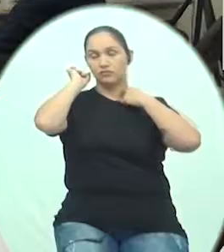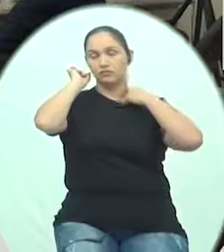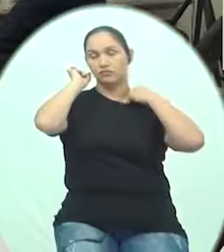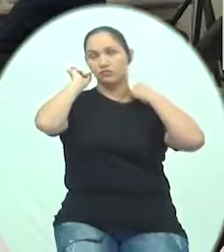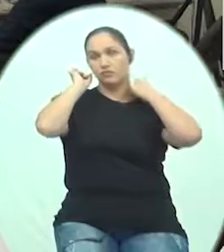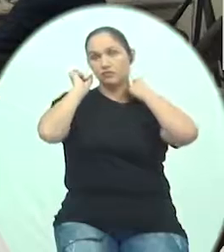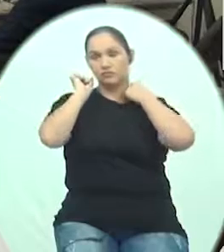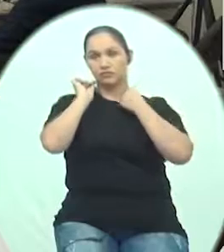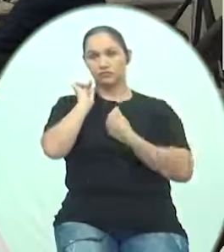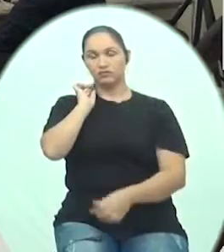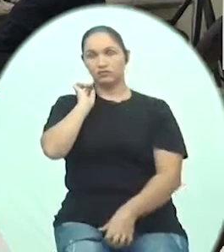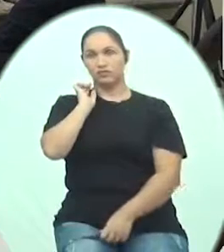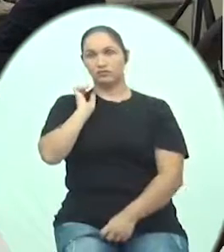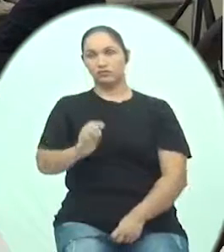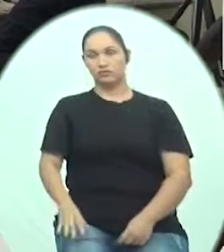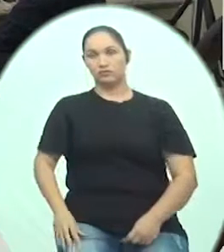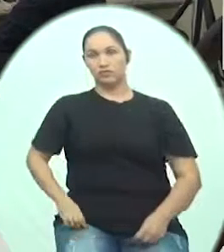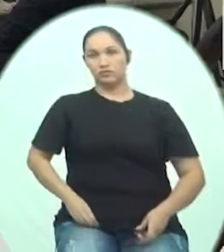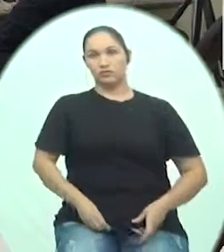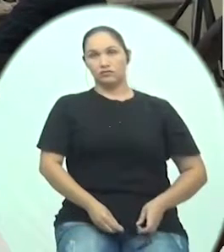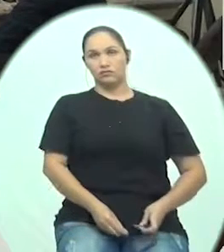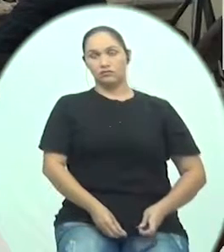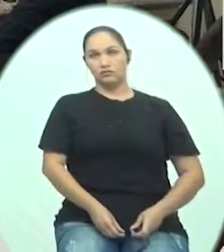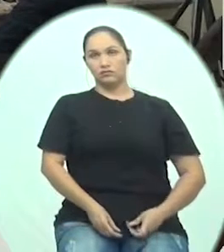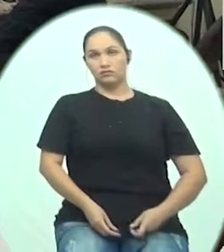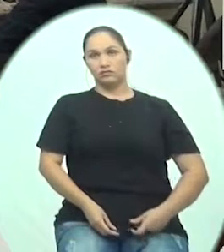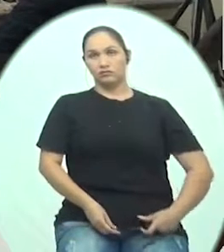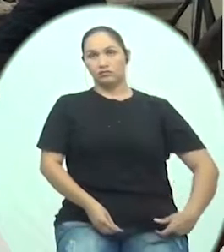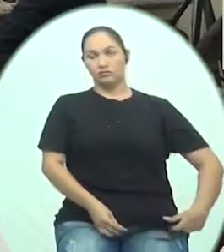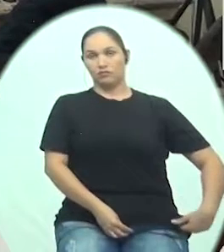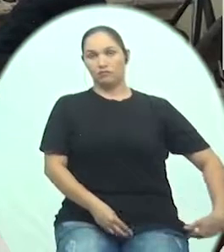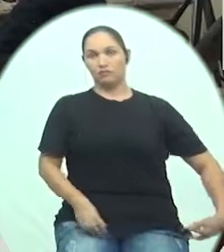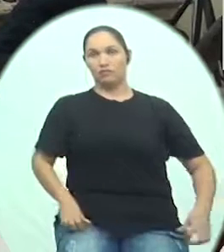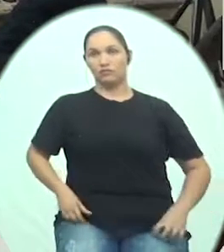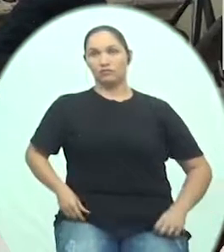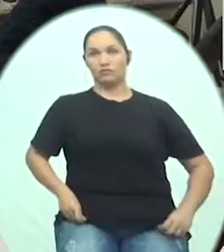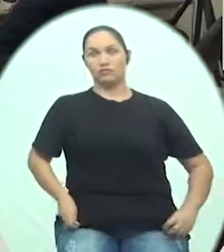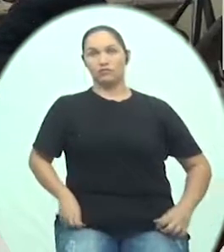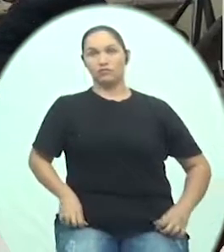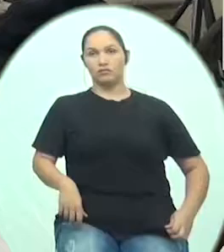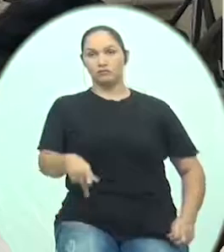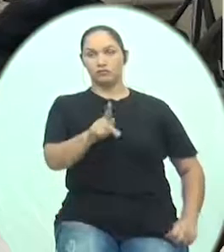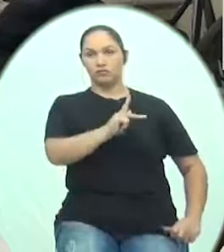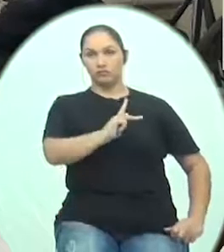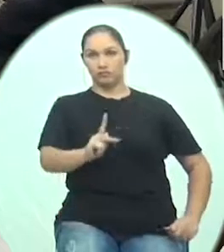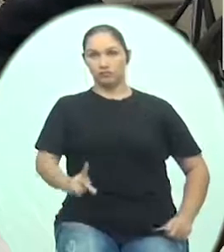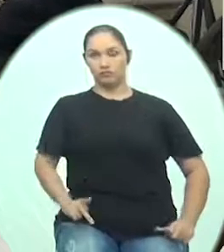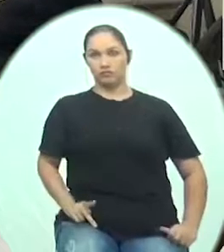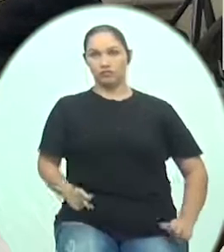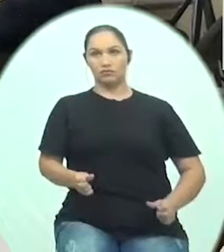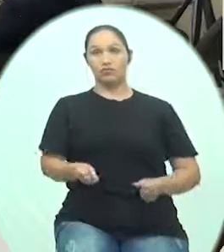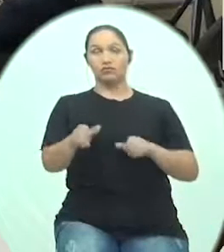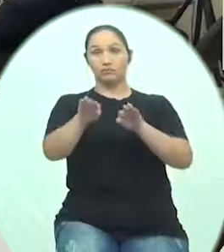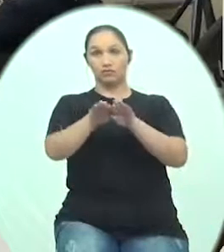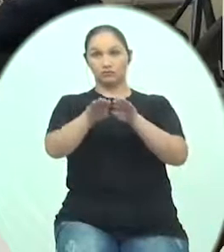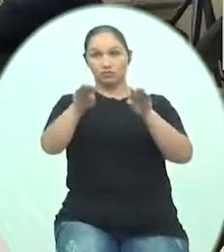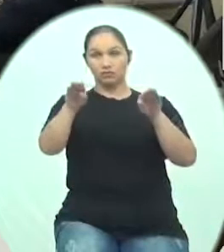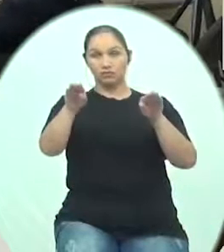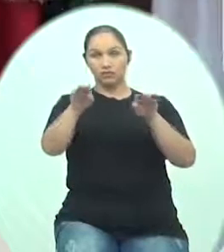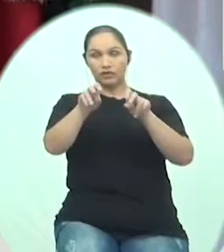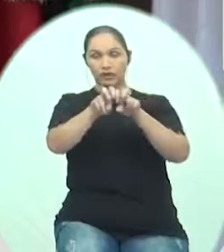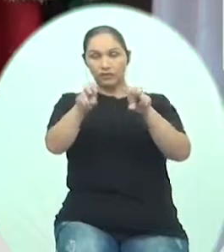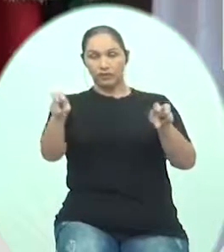meio senhor presidente demais membros da mesa vereadoras vereadores todos que aqui nos acompanha um cumprimento